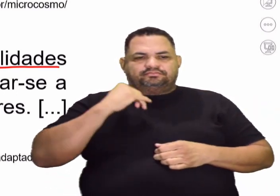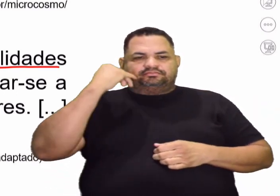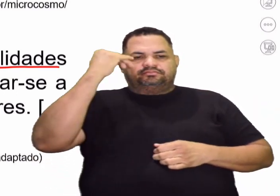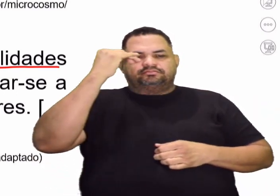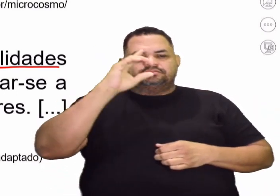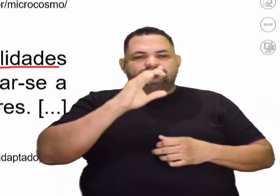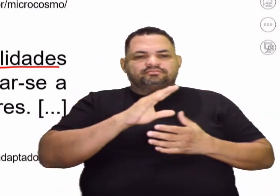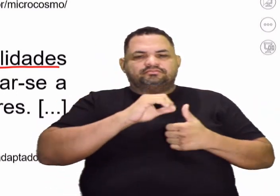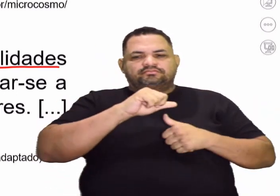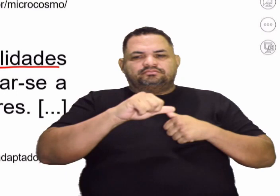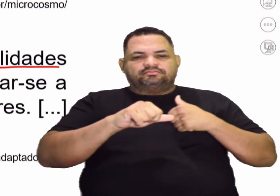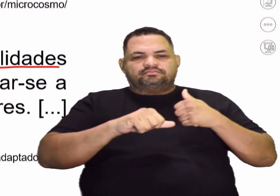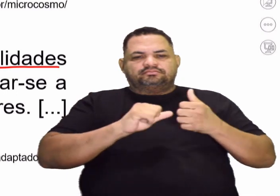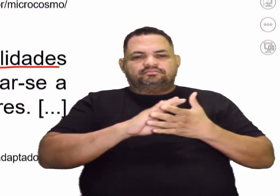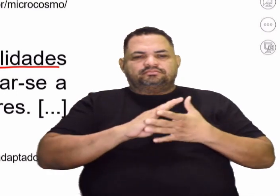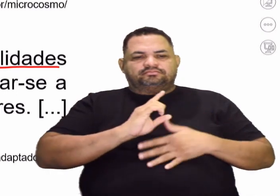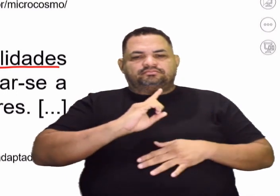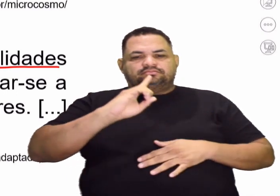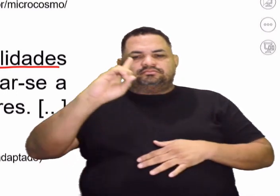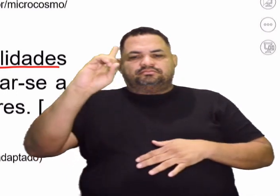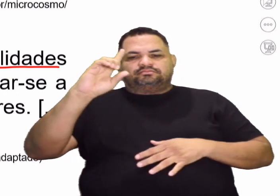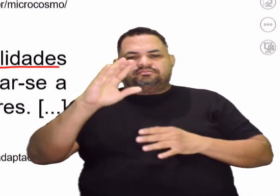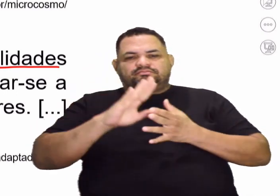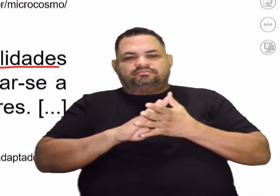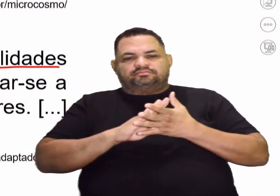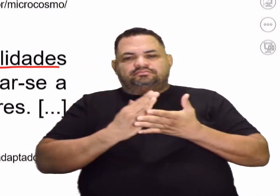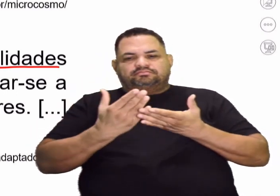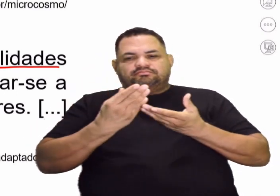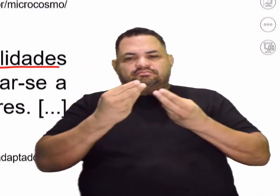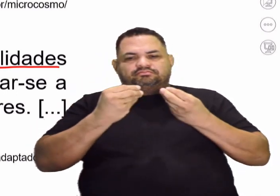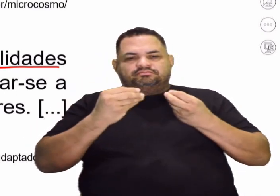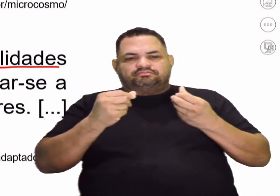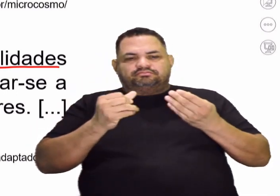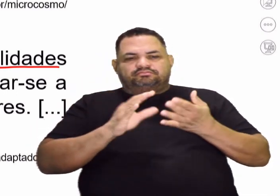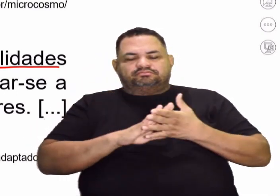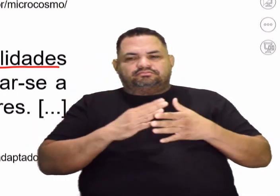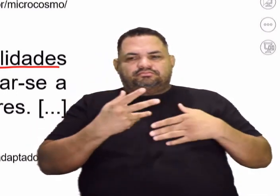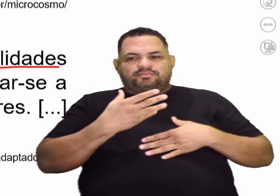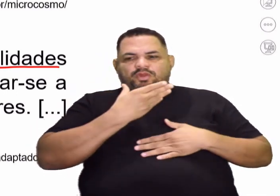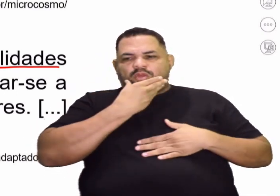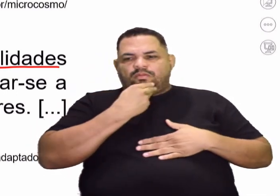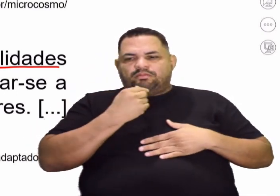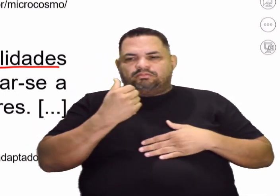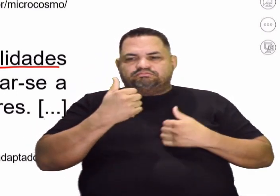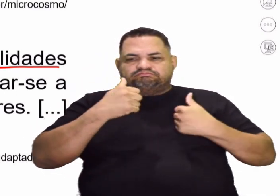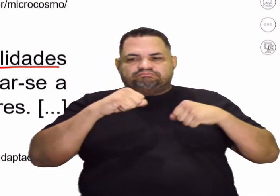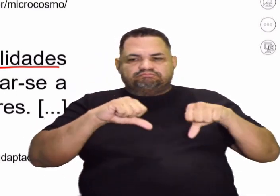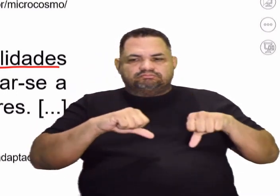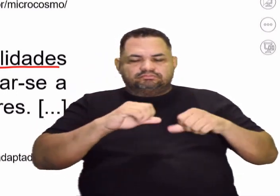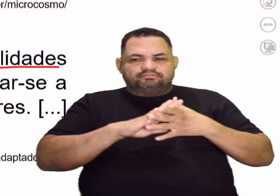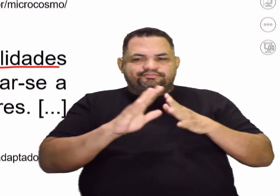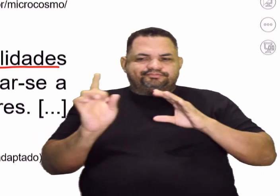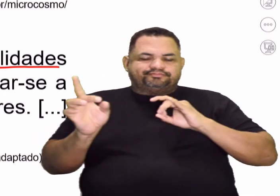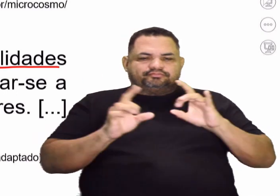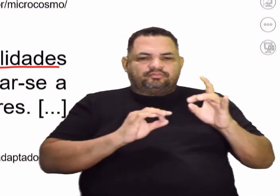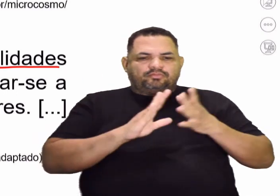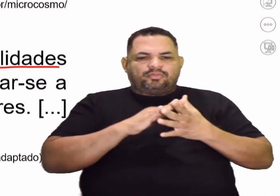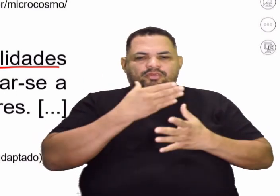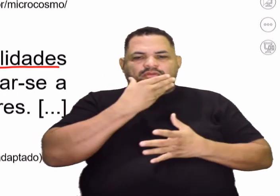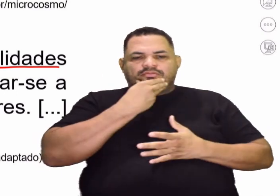elevar-se a divino quanto degenerar-se nos piores dos seres. Cada homem é um mundo